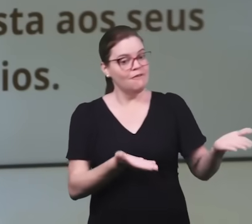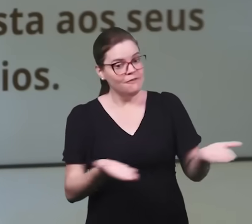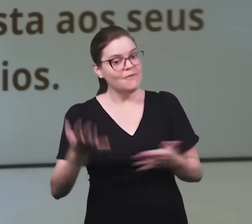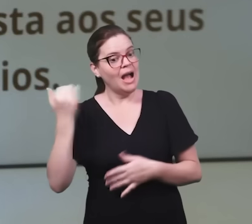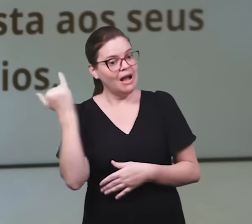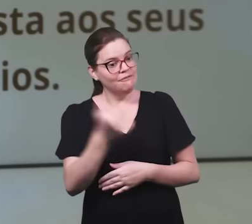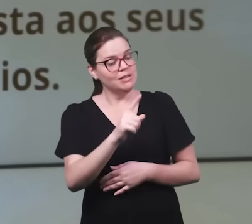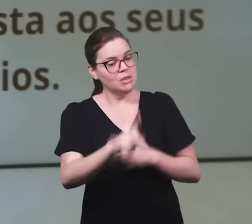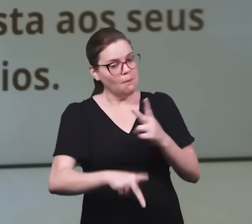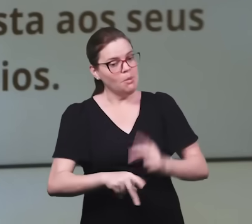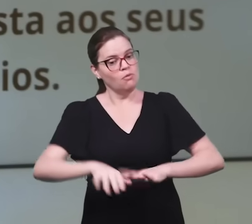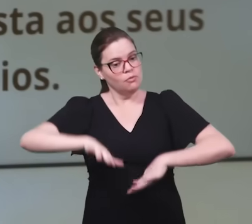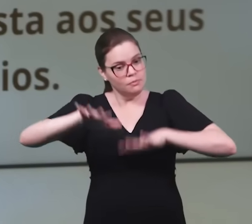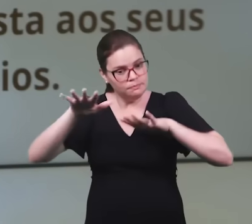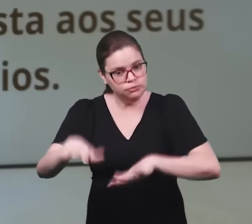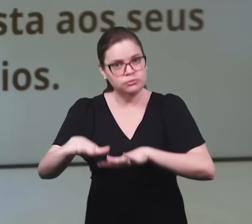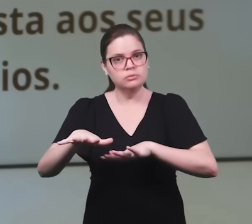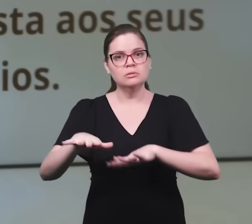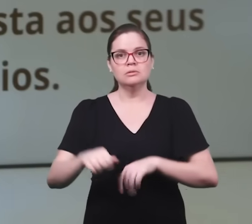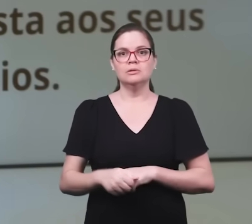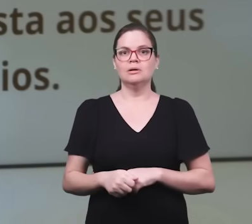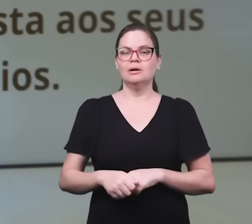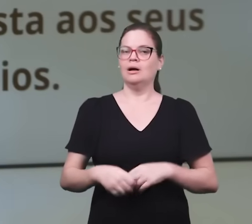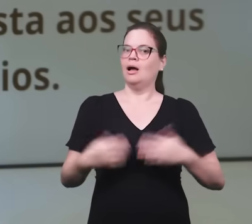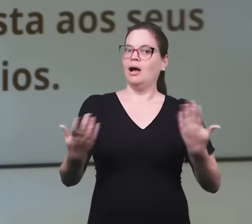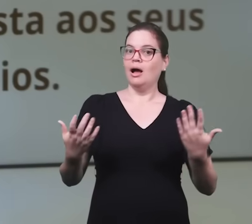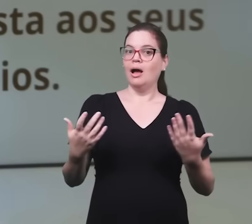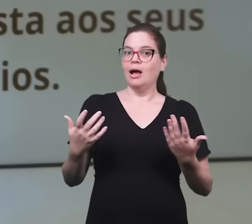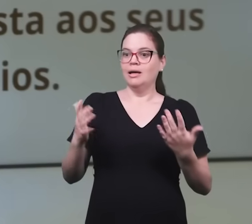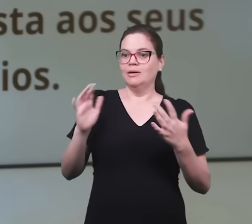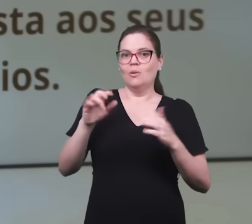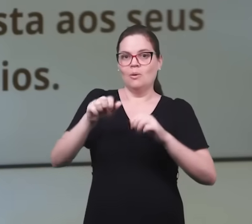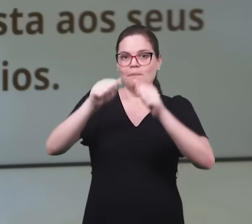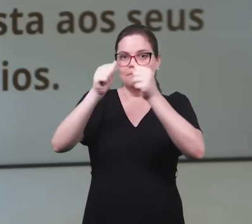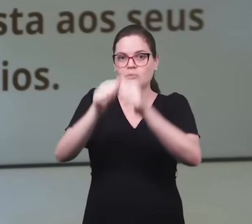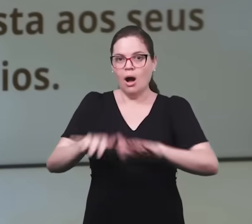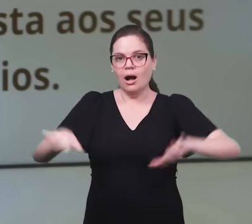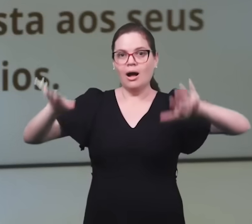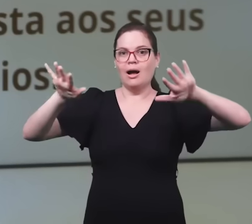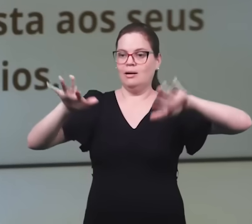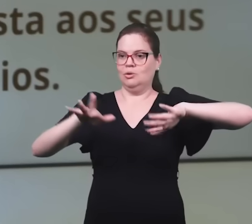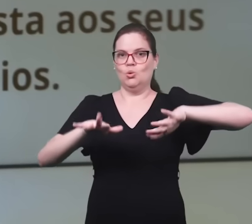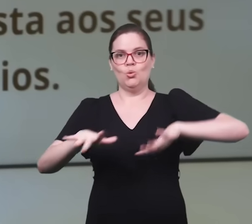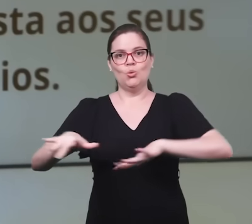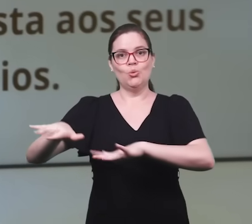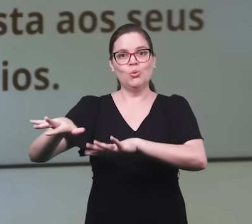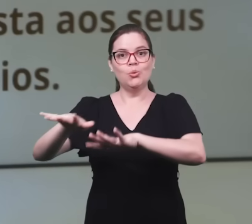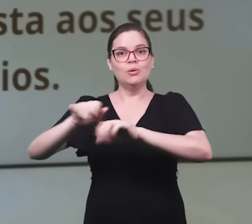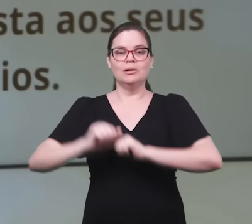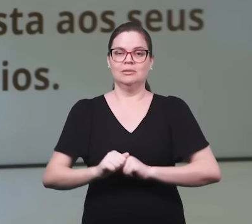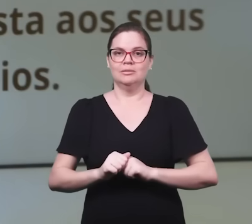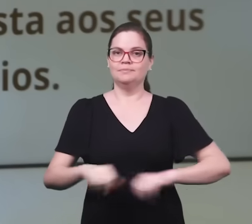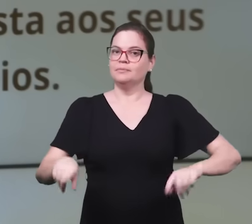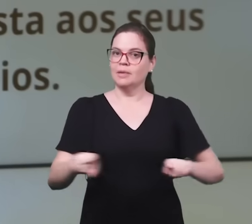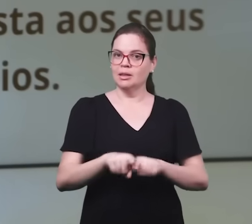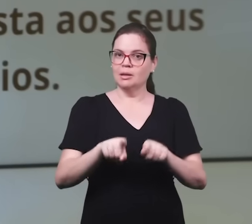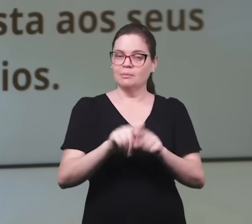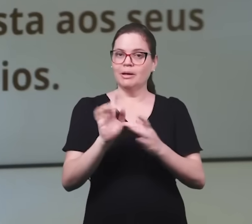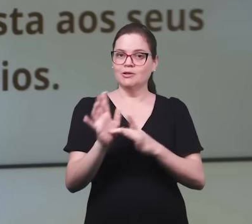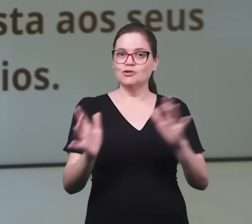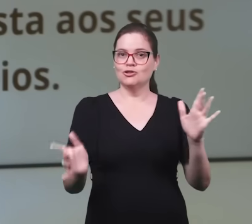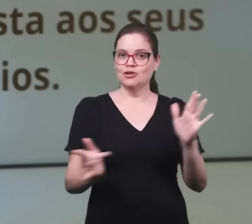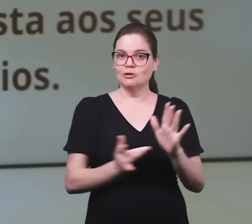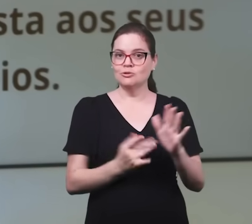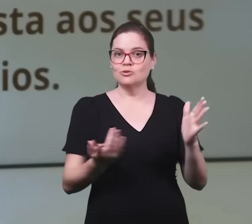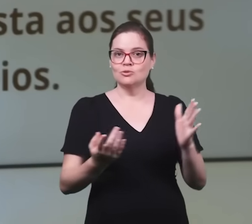que marche. O mar se abriu, o Senhor Jesus no seu ministério, os discípulos no barco, veio a